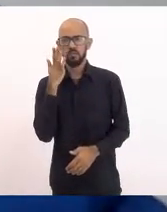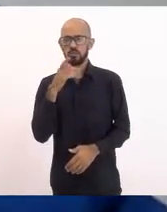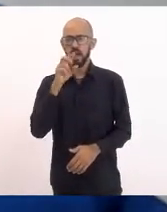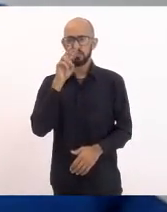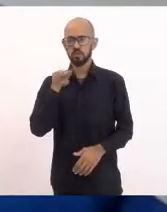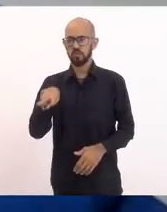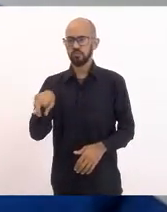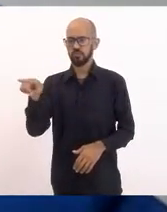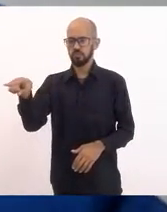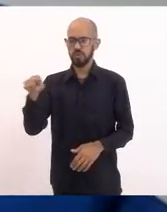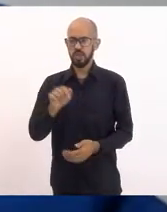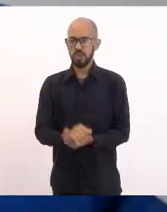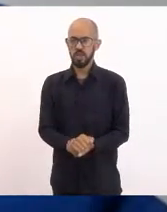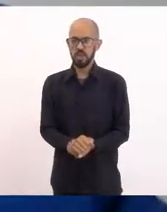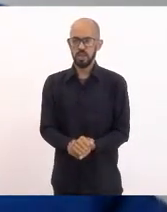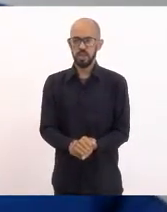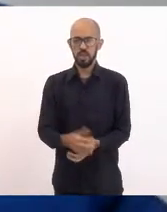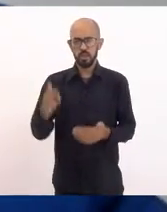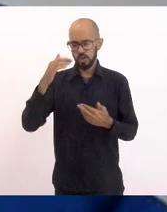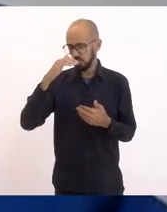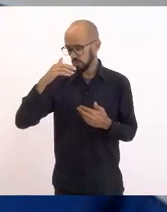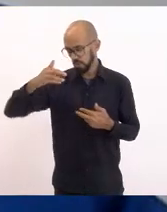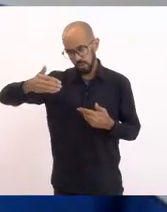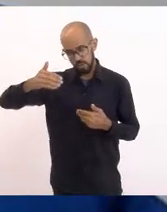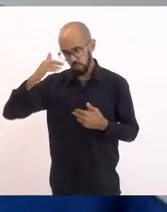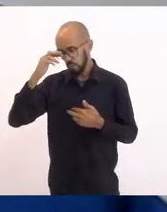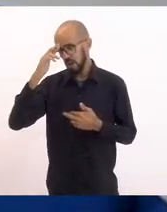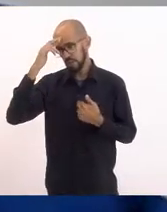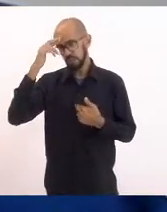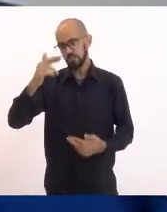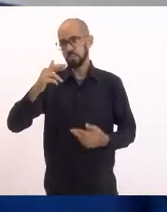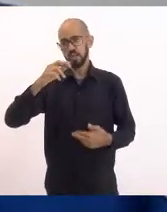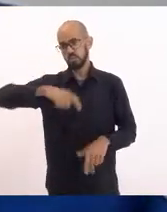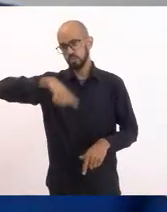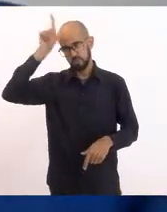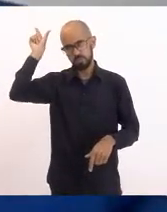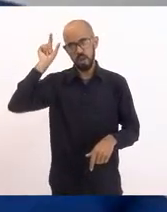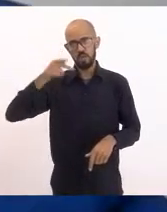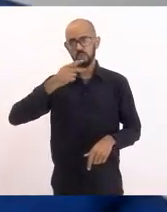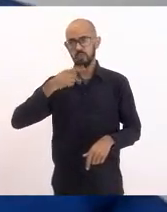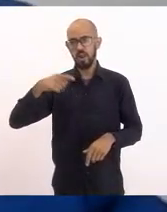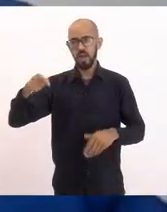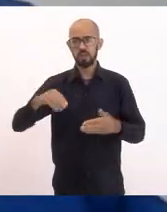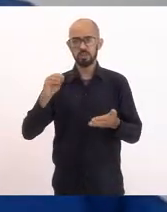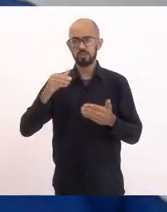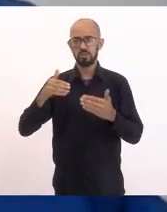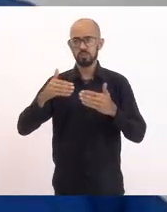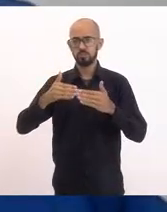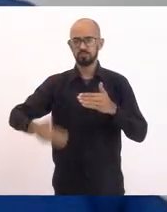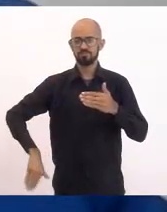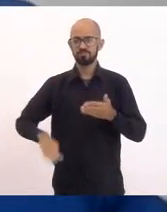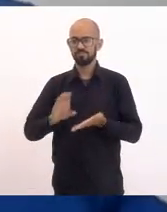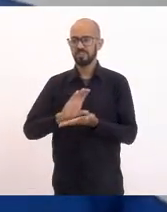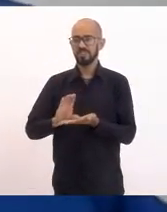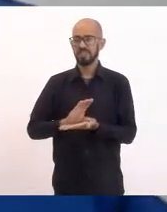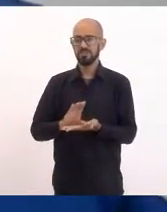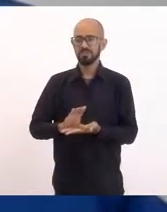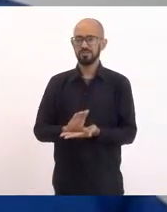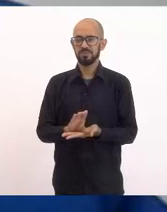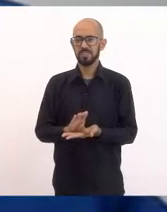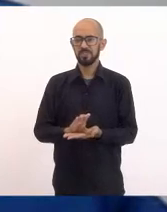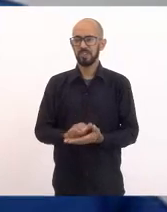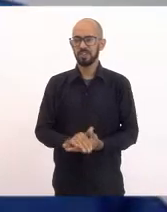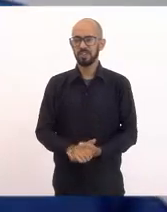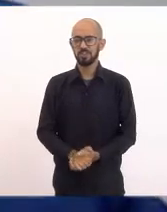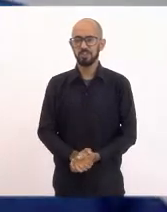Paulo, que eu também admiro muito tecnicamente, falar de inconstitucionalidade, mas que quando necessário é, faz todo pela o